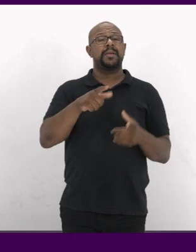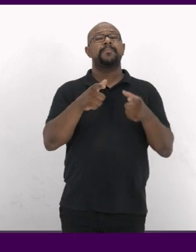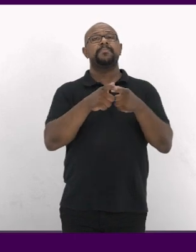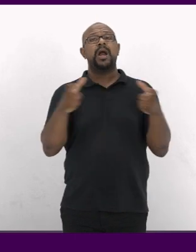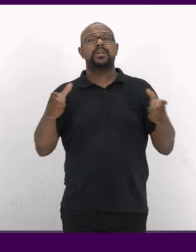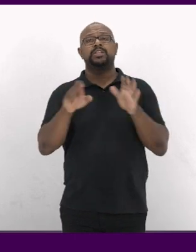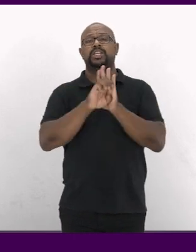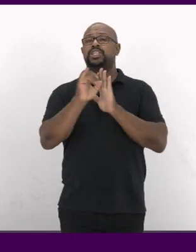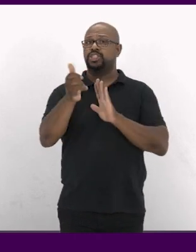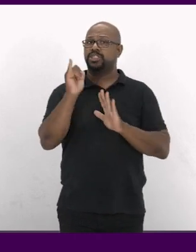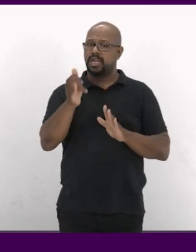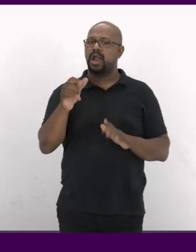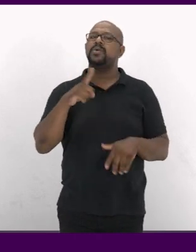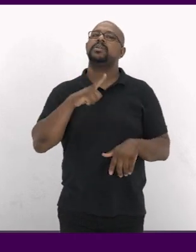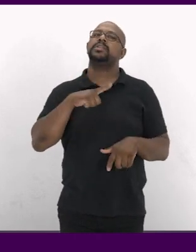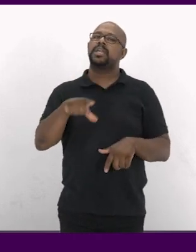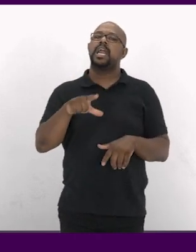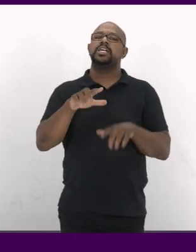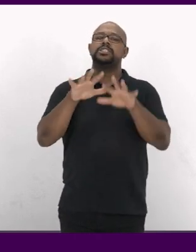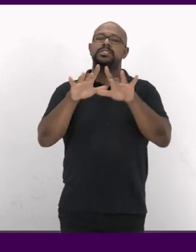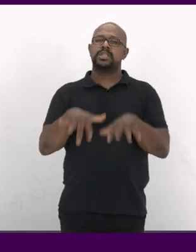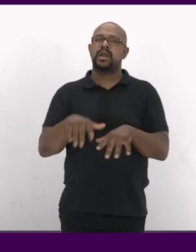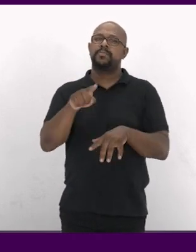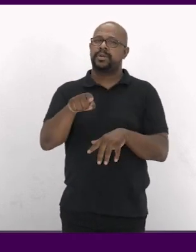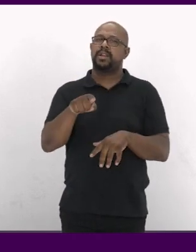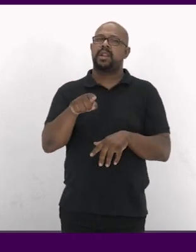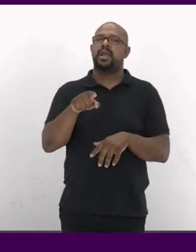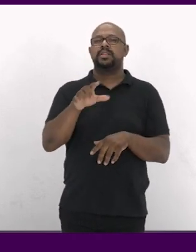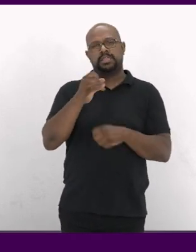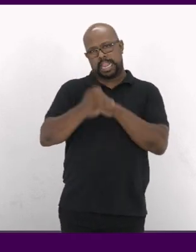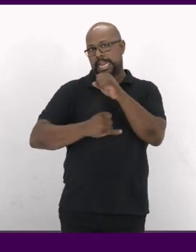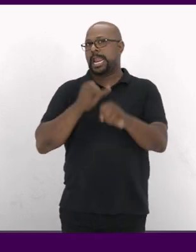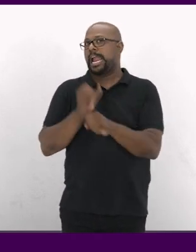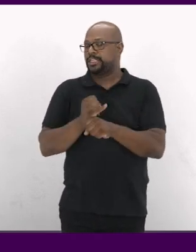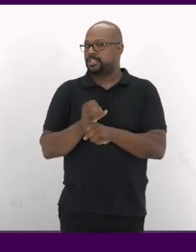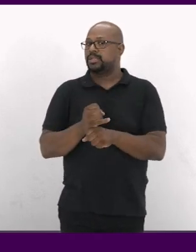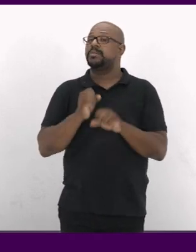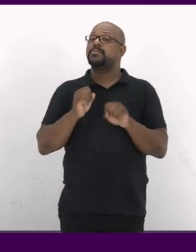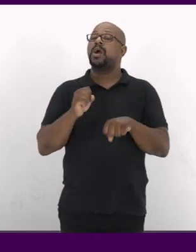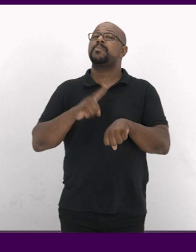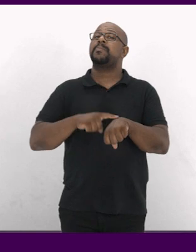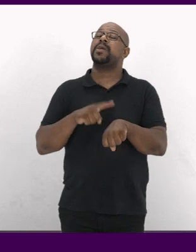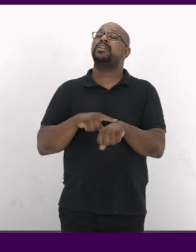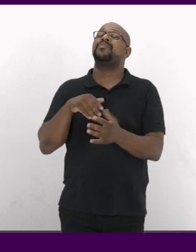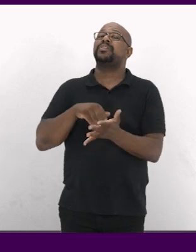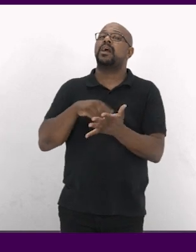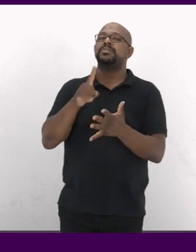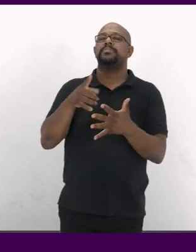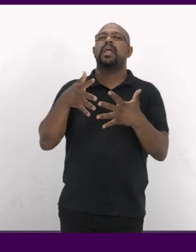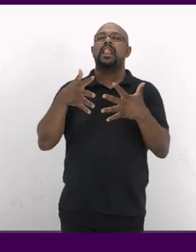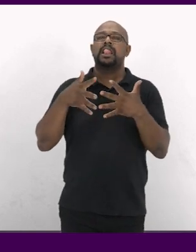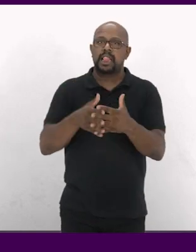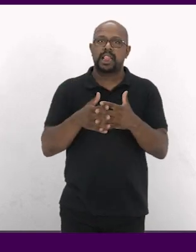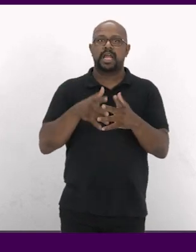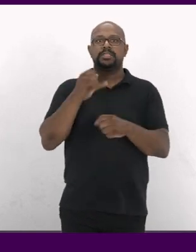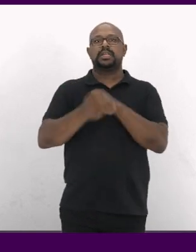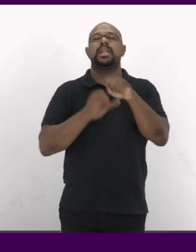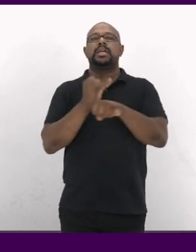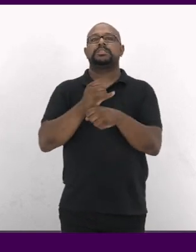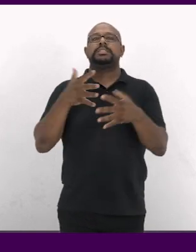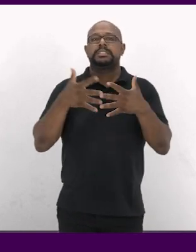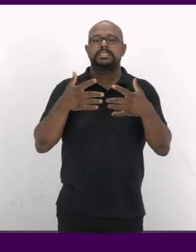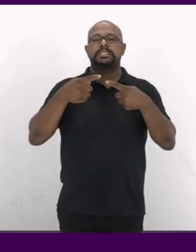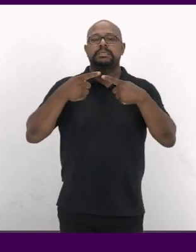quando a maior parte dos editais tem as suas inscrições realizadas por meio da internet, no momento final sempre tem